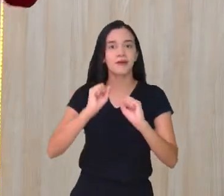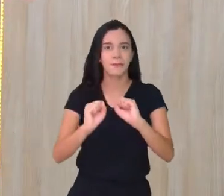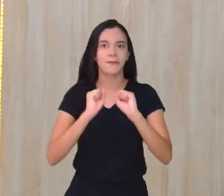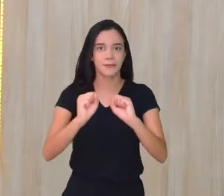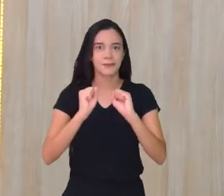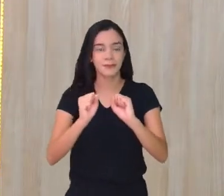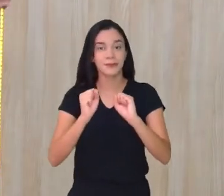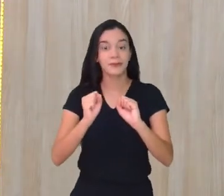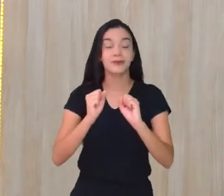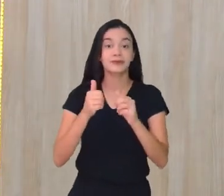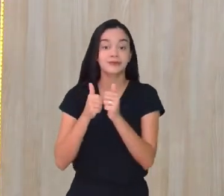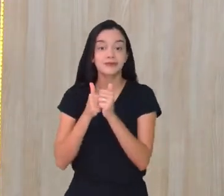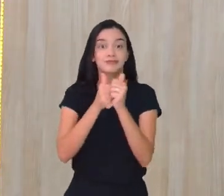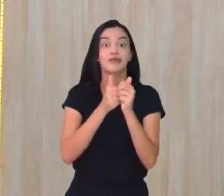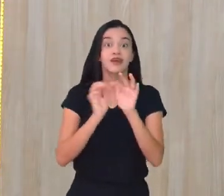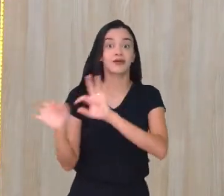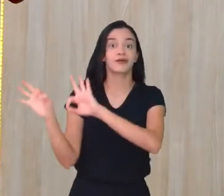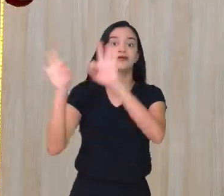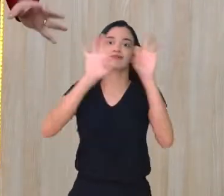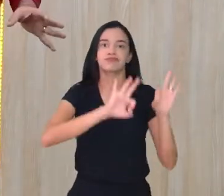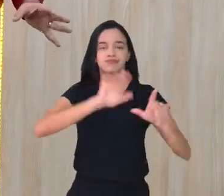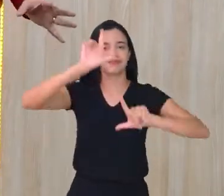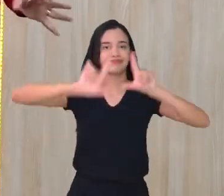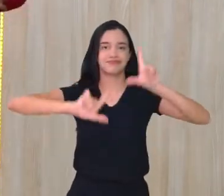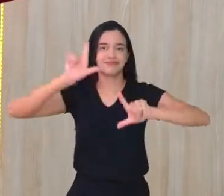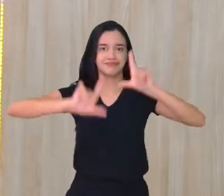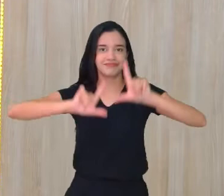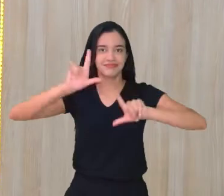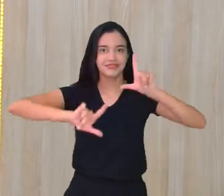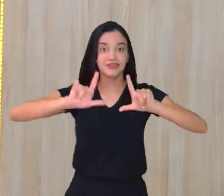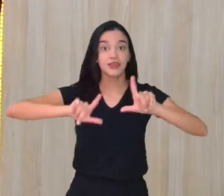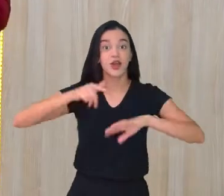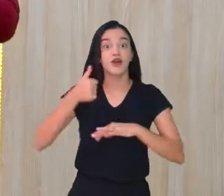gente aqui pela tela da TV Nova Nordeste, e ao